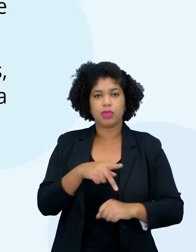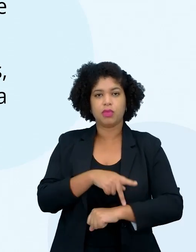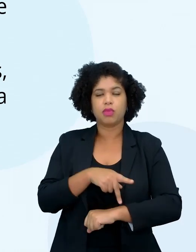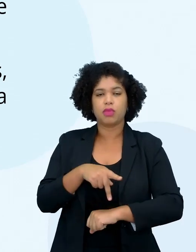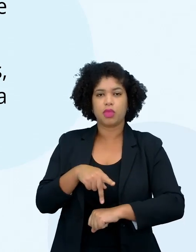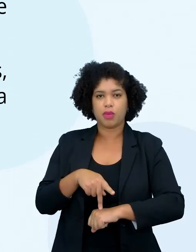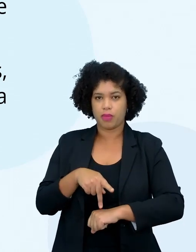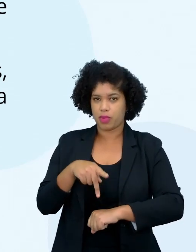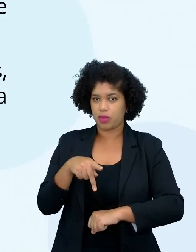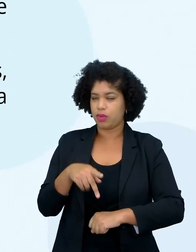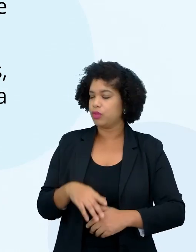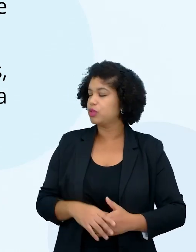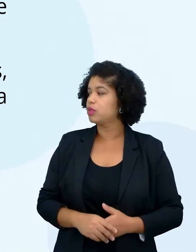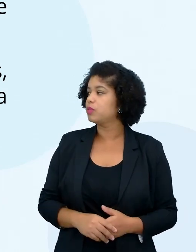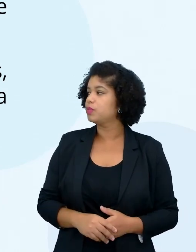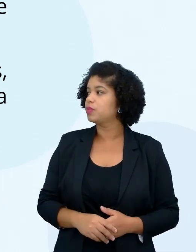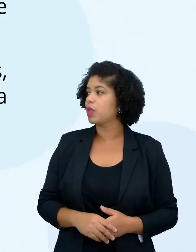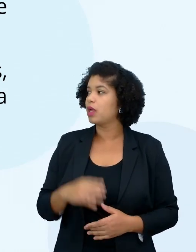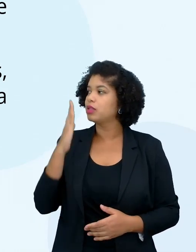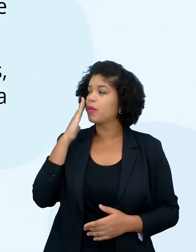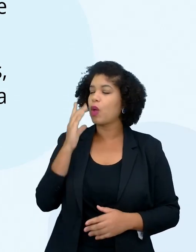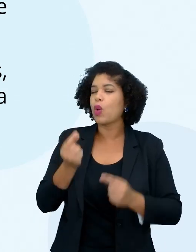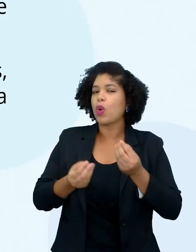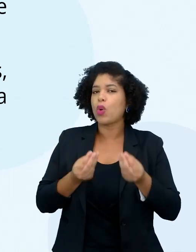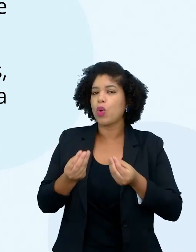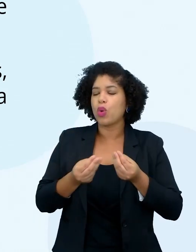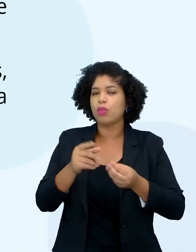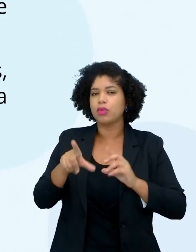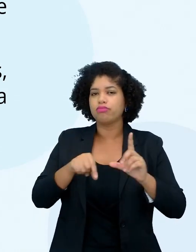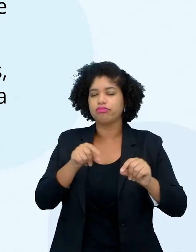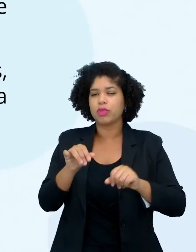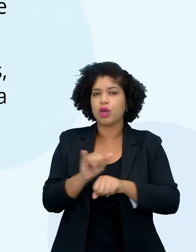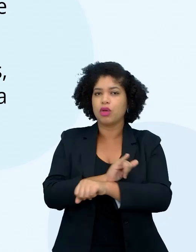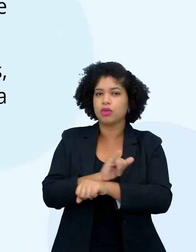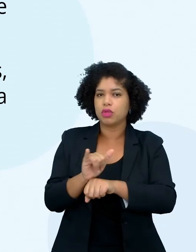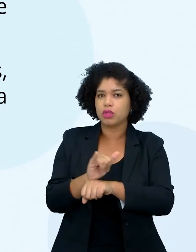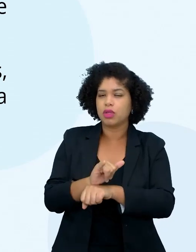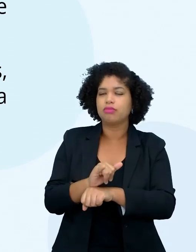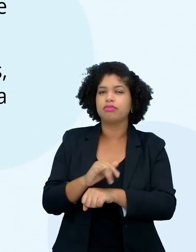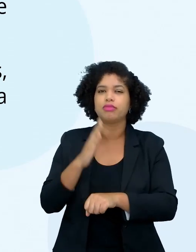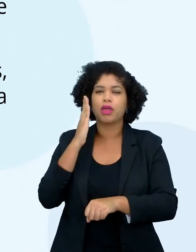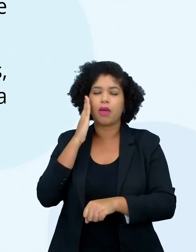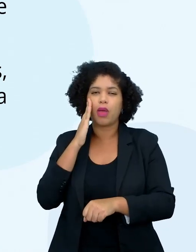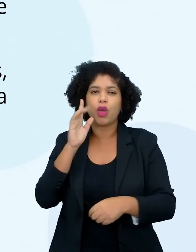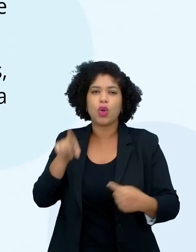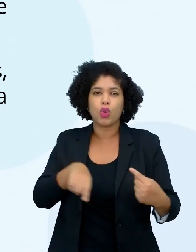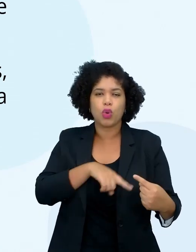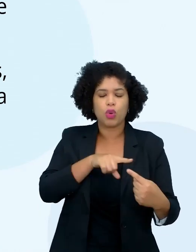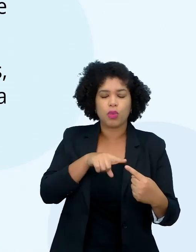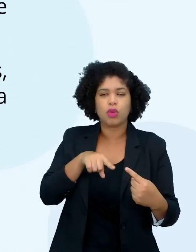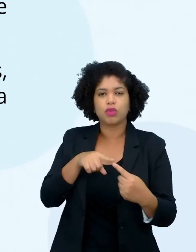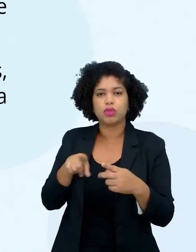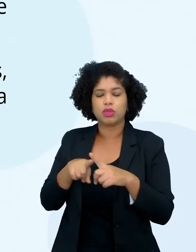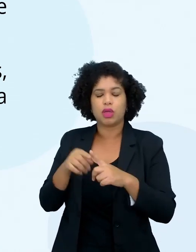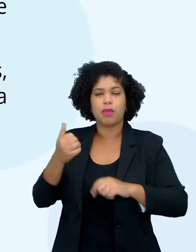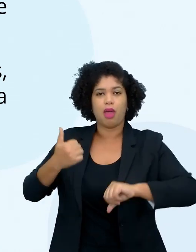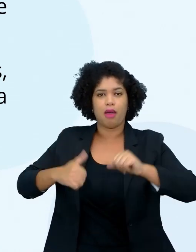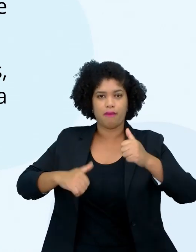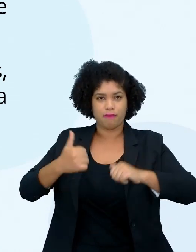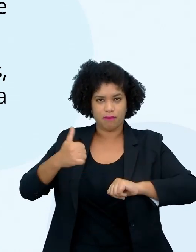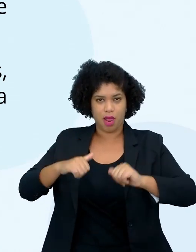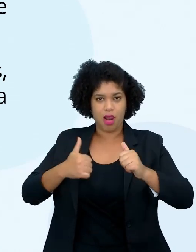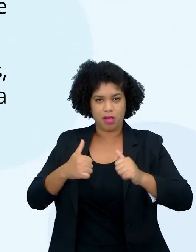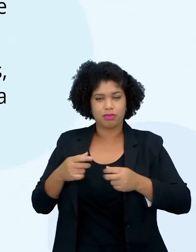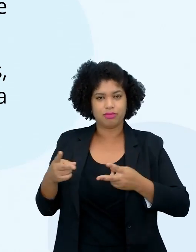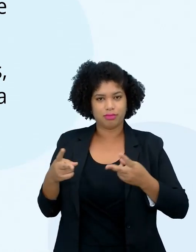ensino, sabendo como selecionar estratégias, definir objetivos e aplicar avaliações, e